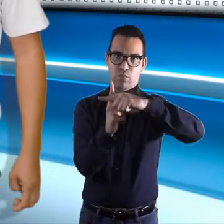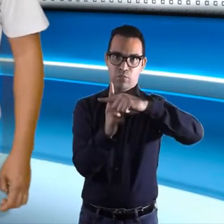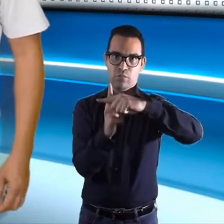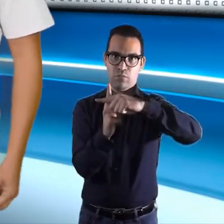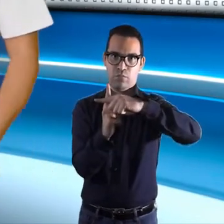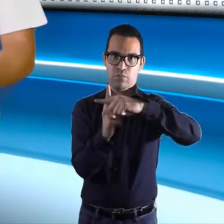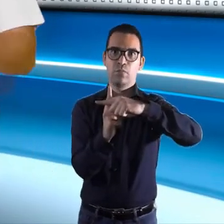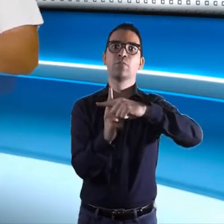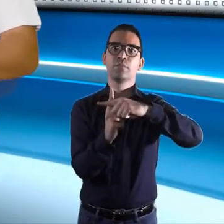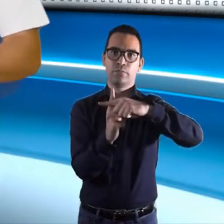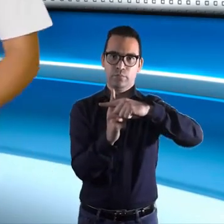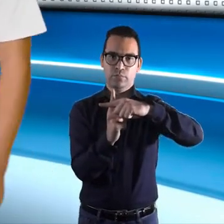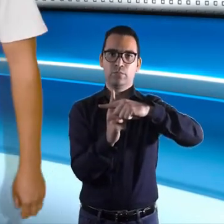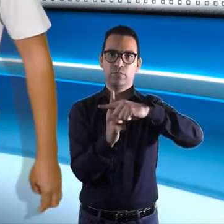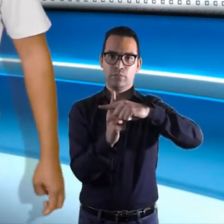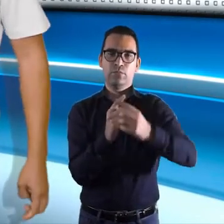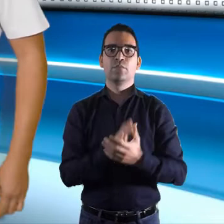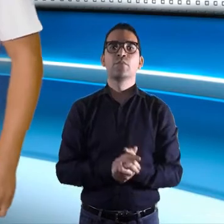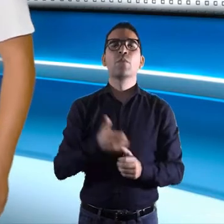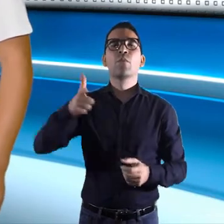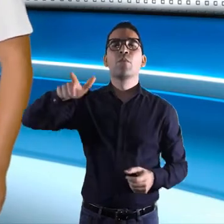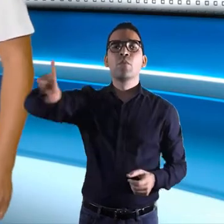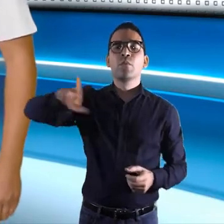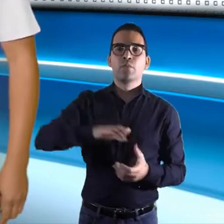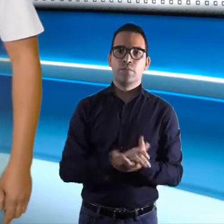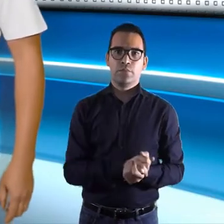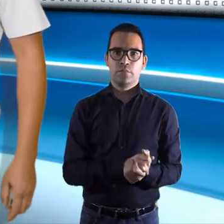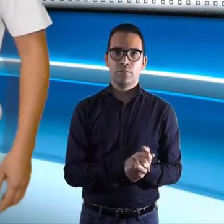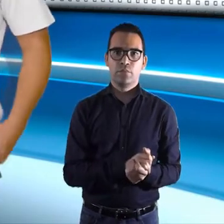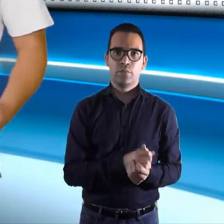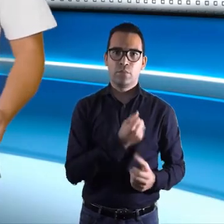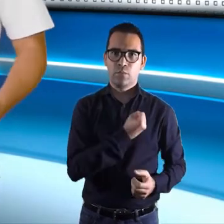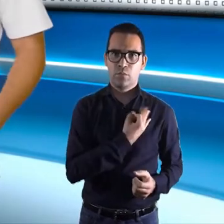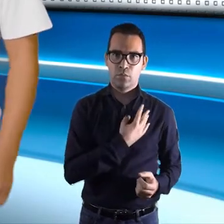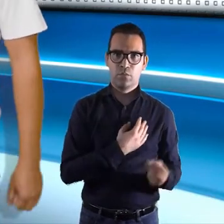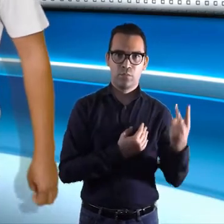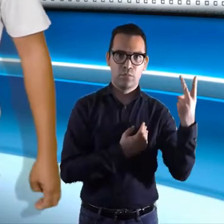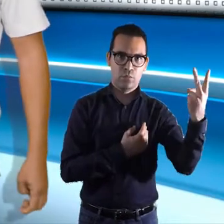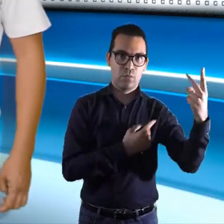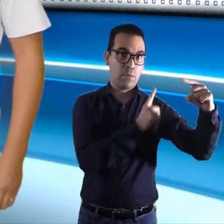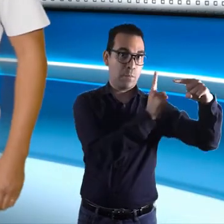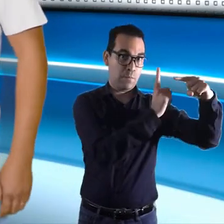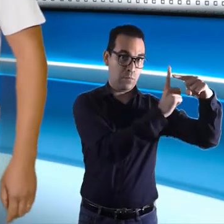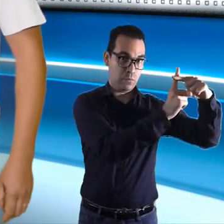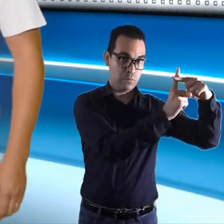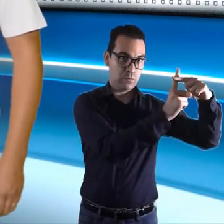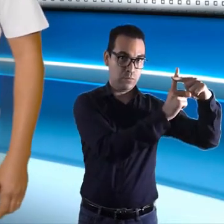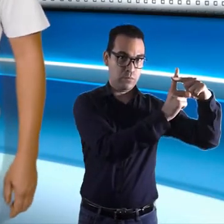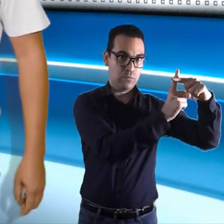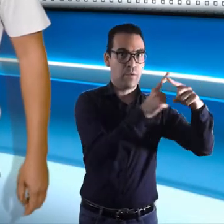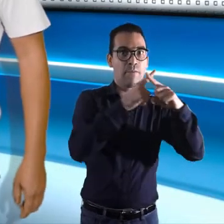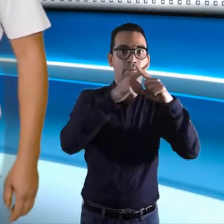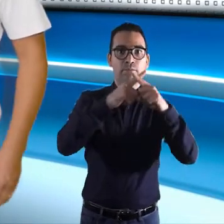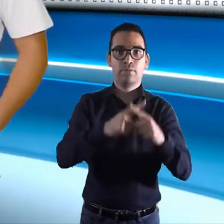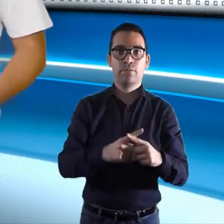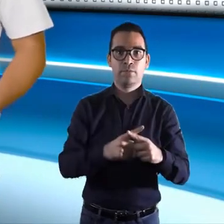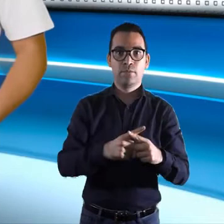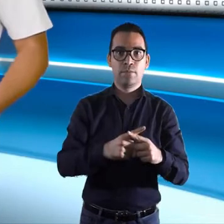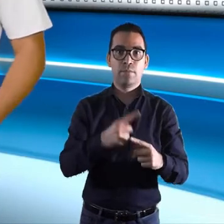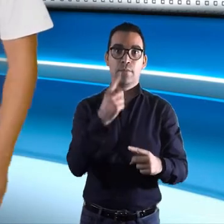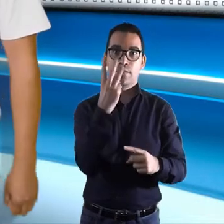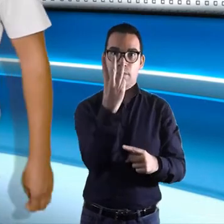positiva. O outro, eu tenho 2 positivo vezes